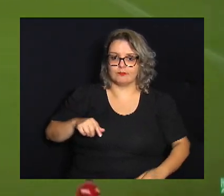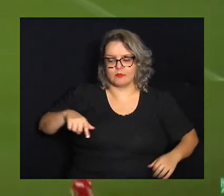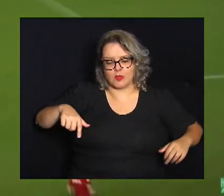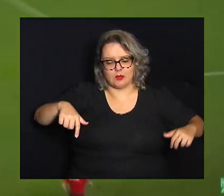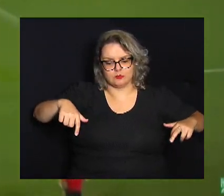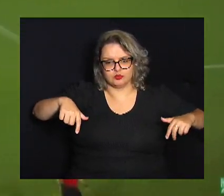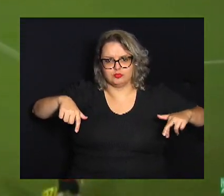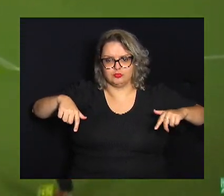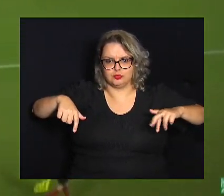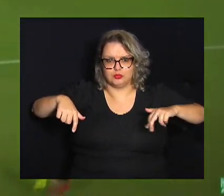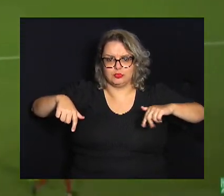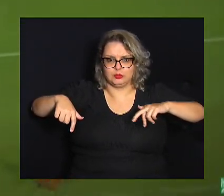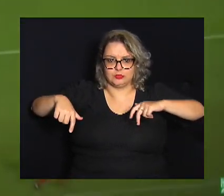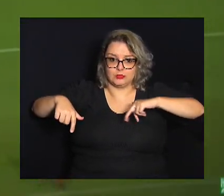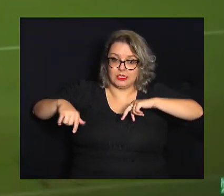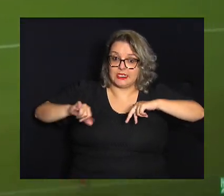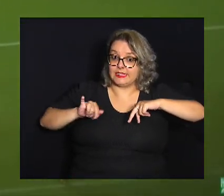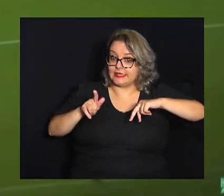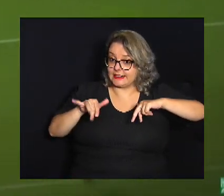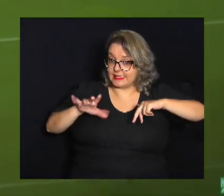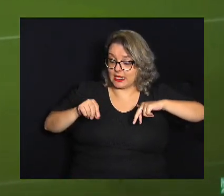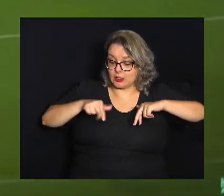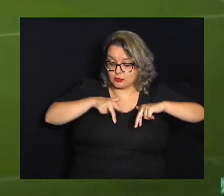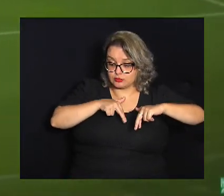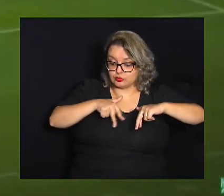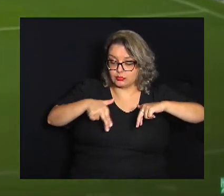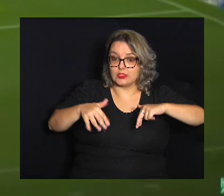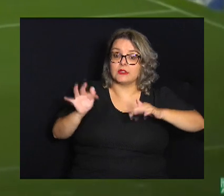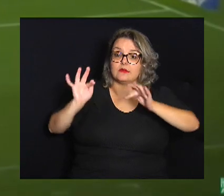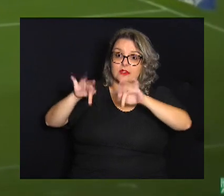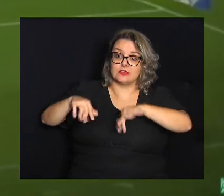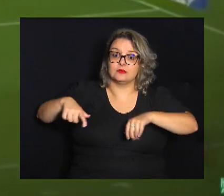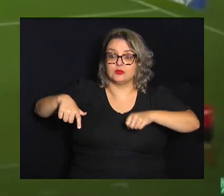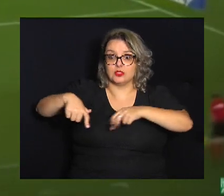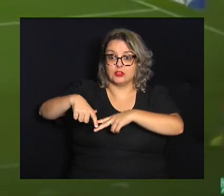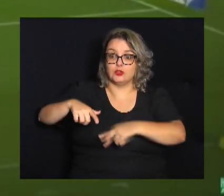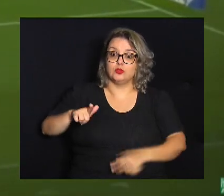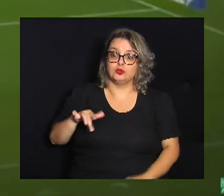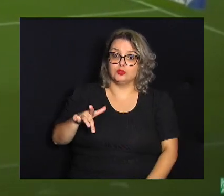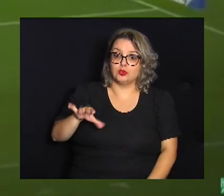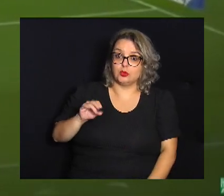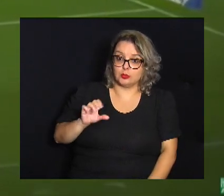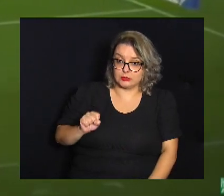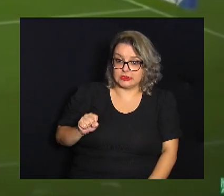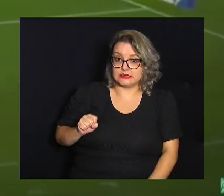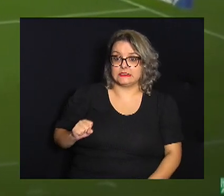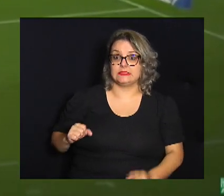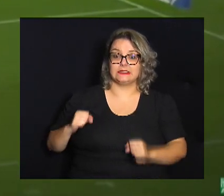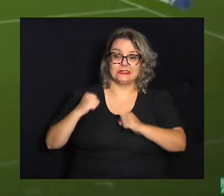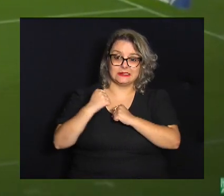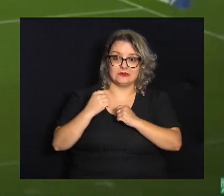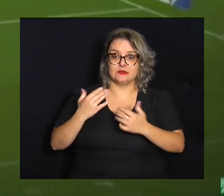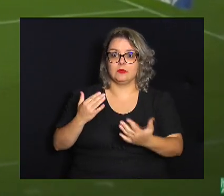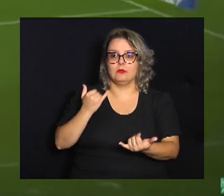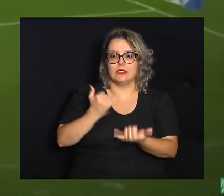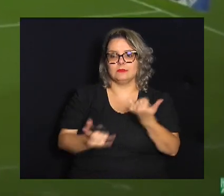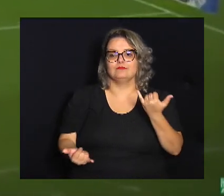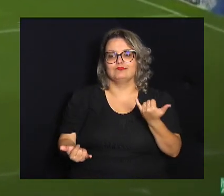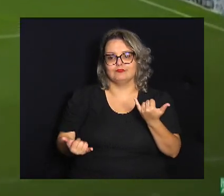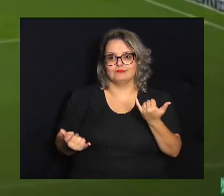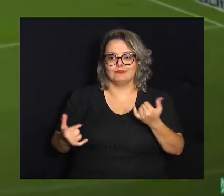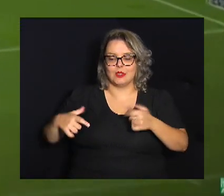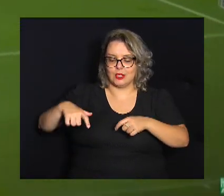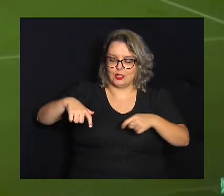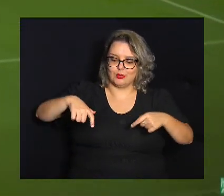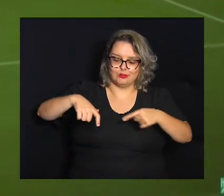e tocou para Iago Dias, que finalizou. O goleiro Douglas Borges defendeu parcialmente. A bola bateu